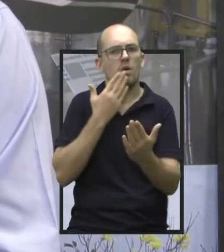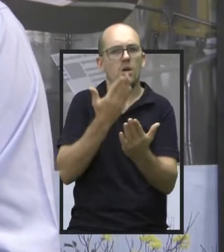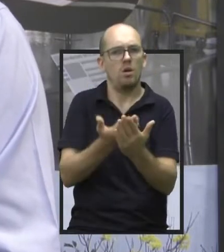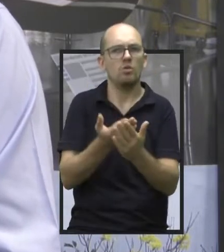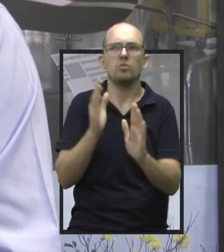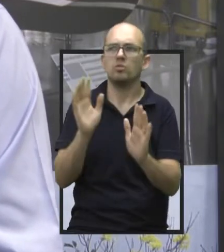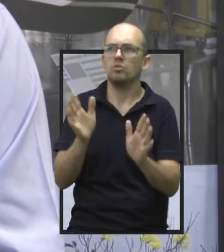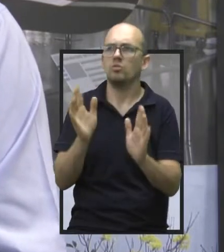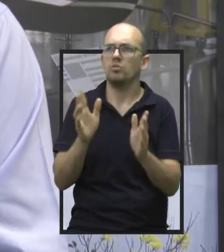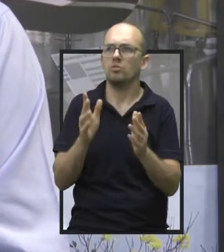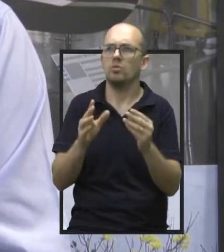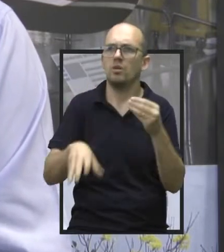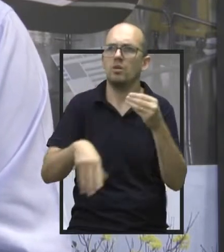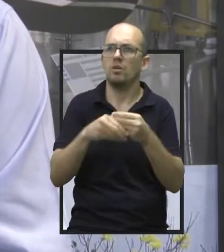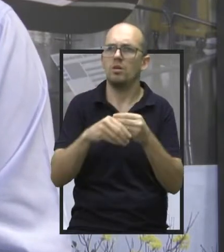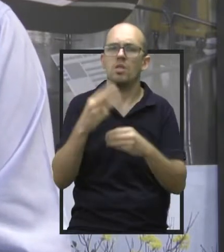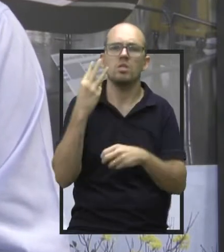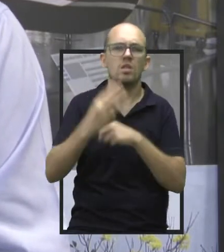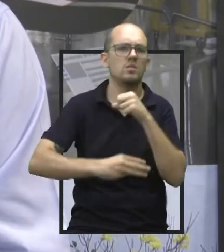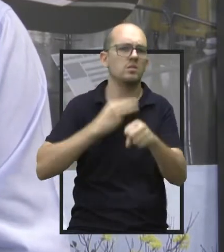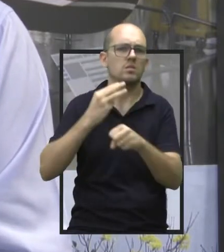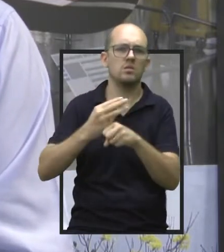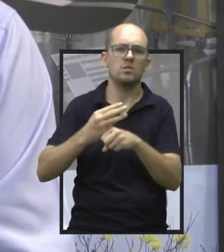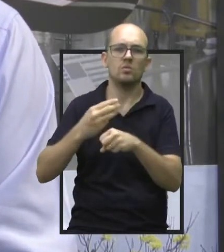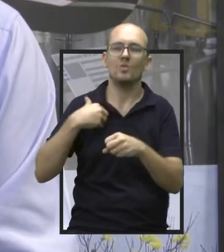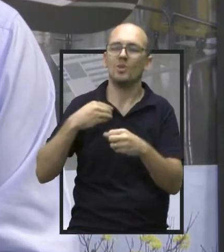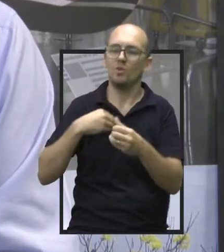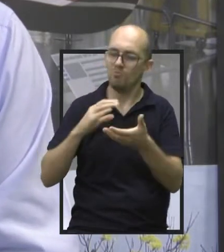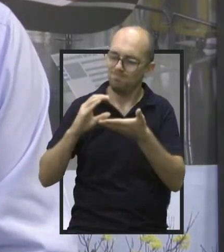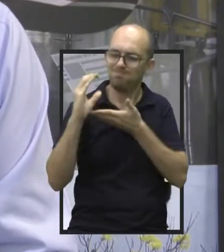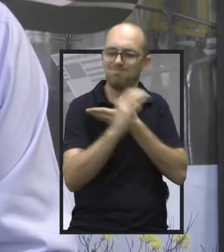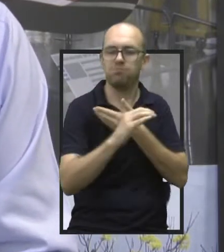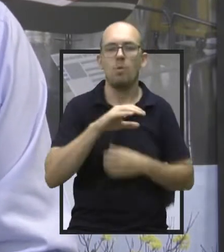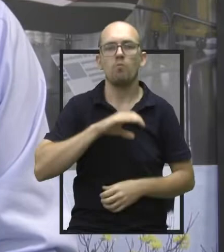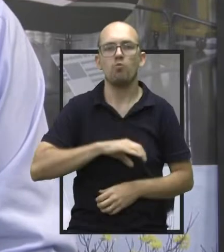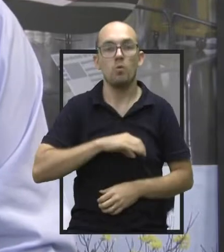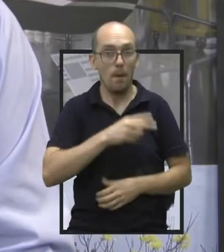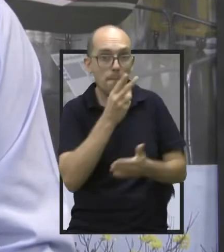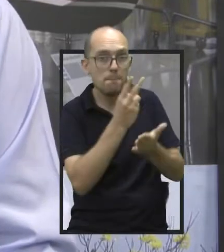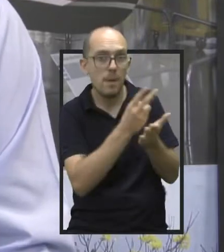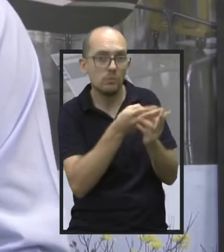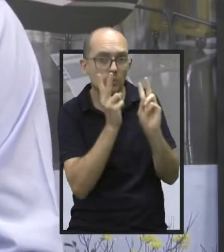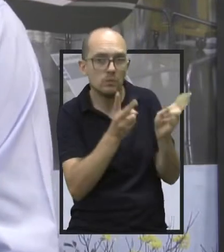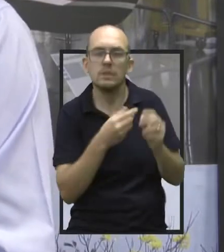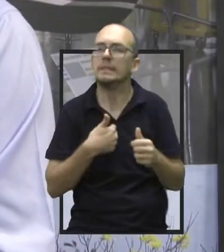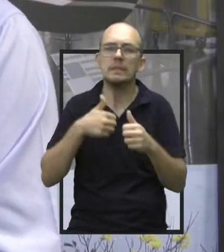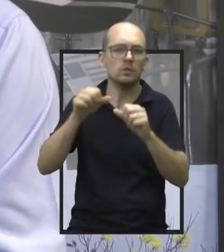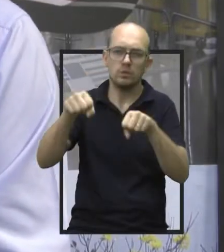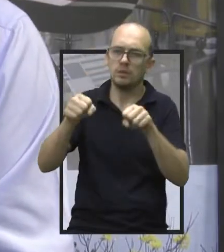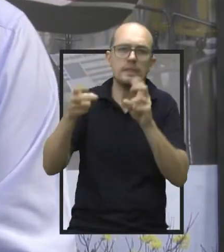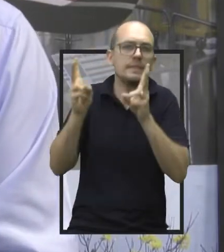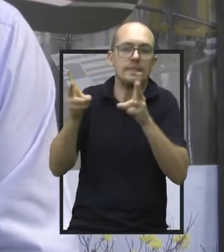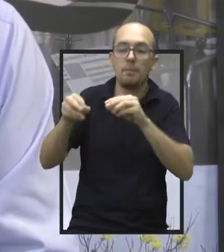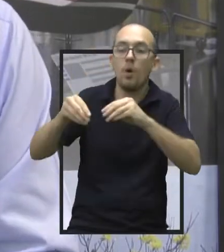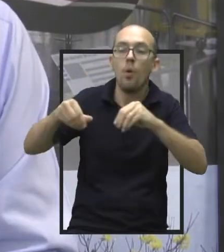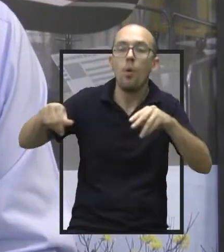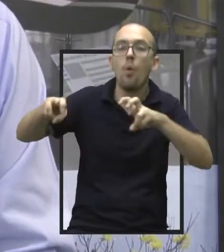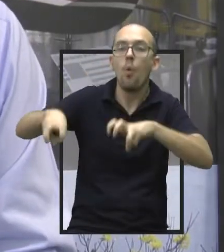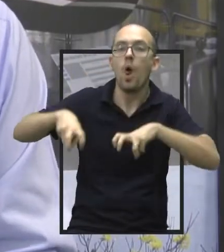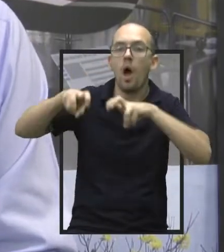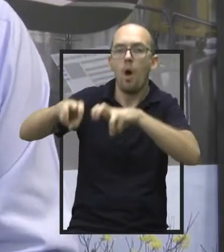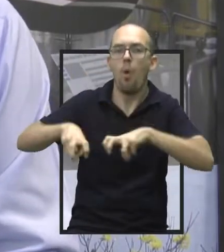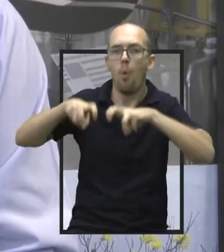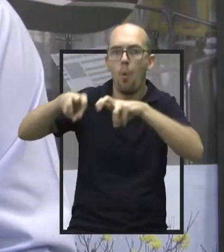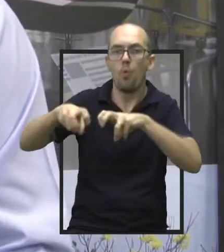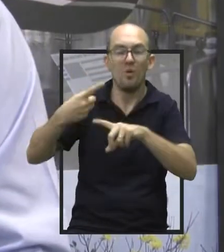fazer 3 anos que eu faço para o distrito de Potunduva. Sempre as mesmas, né? Sempre as mesmas. Assuntos. Estradas rurais, que as